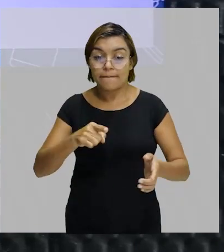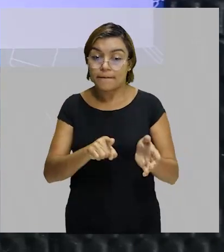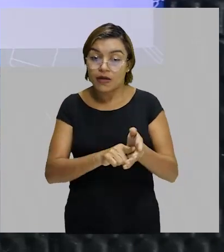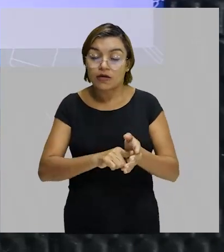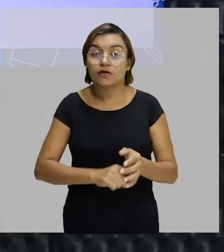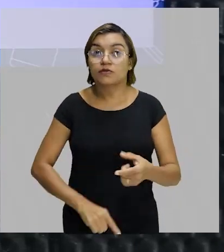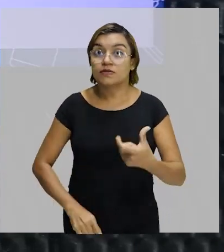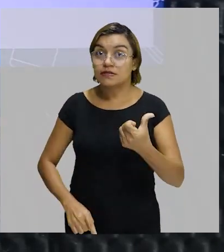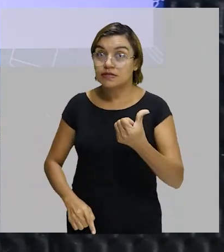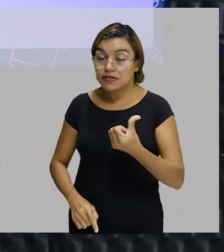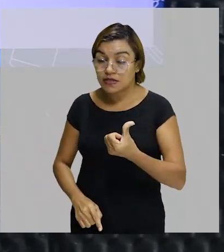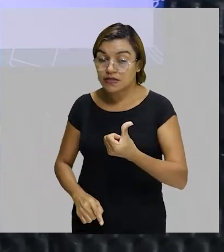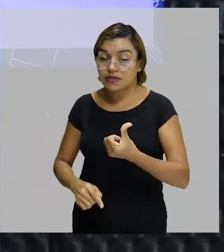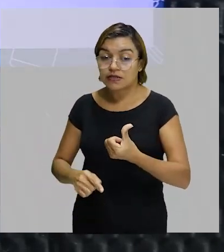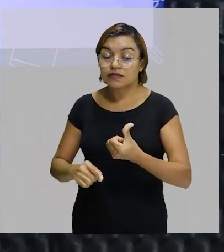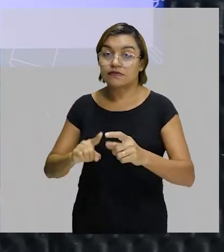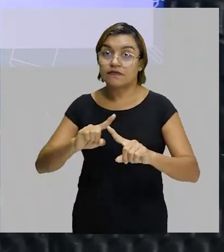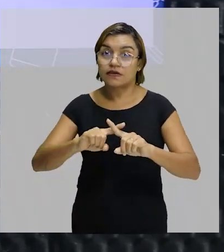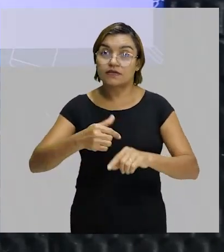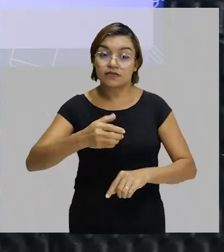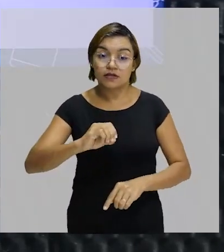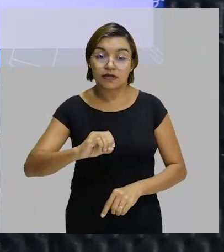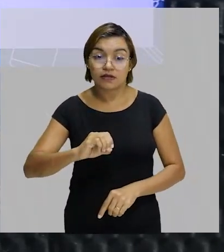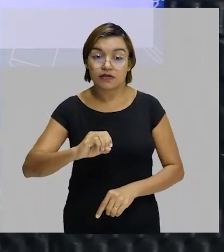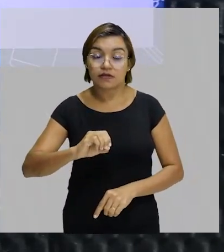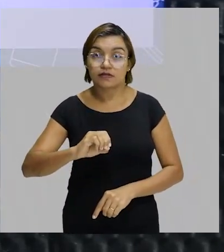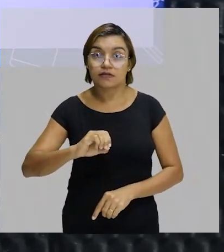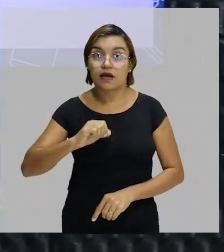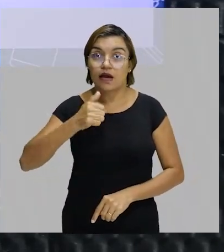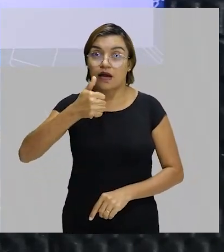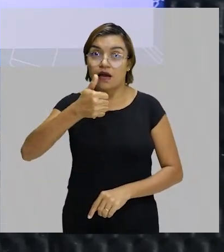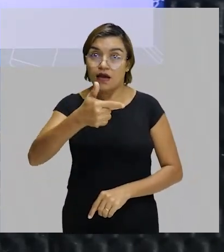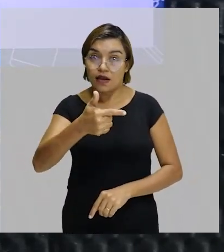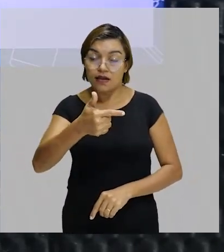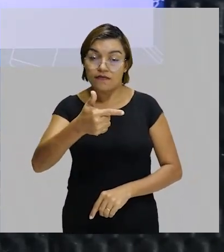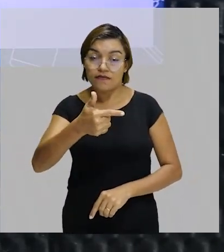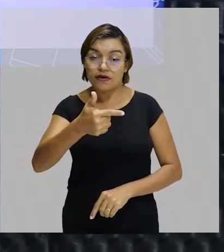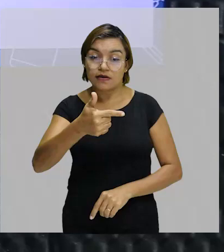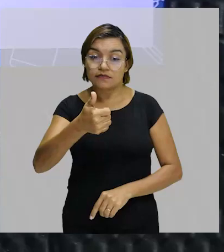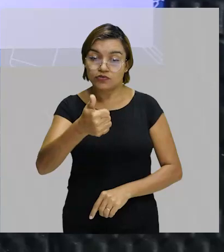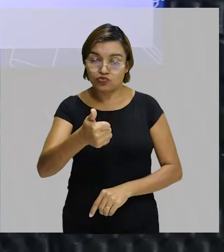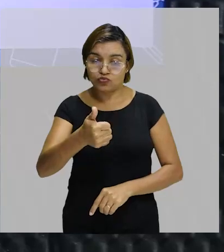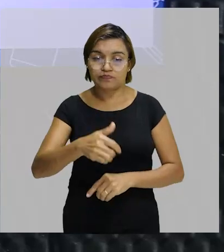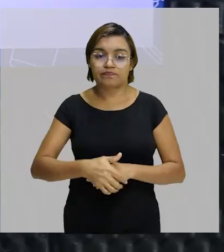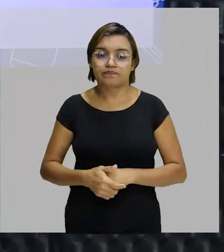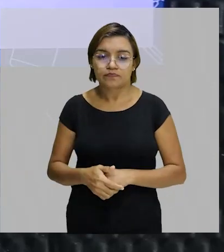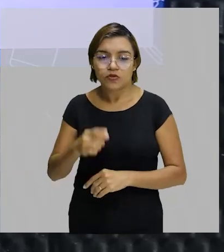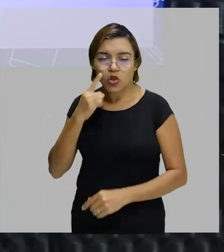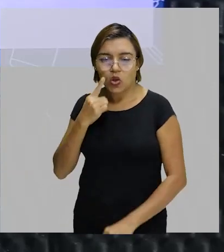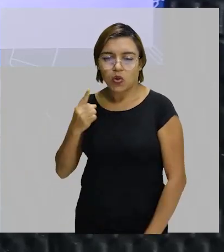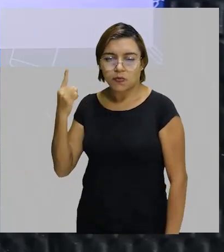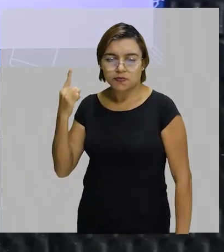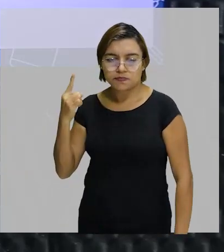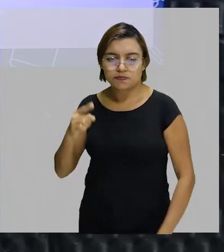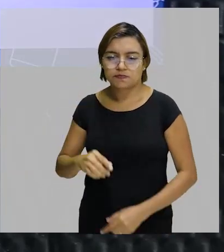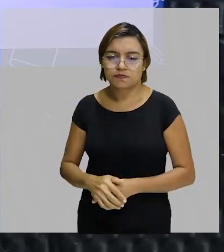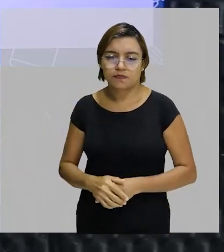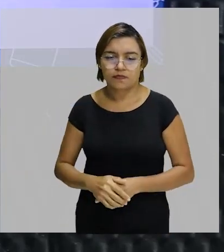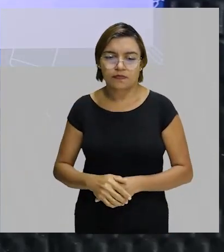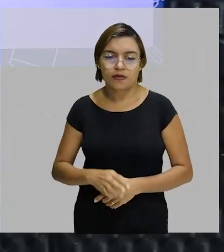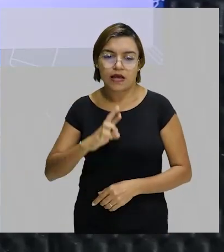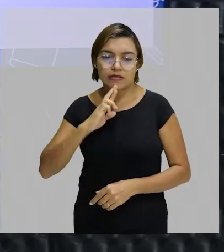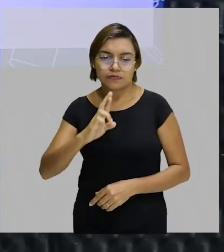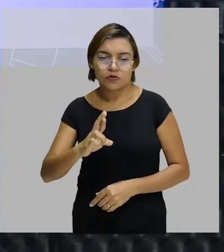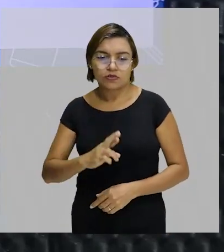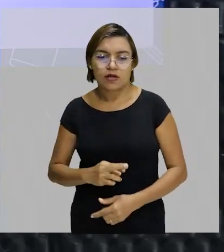21. Turminha, fazendo esse cálculo e trabalhando em módulo, o resultado vai ser de 54